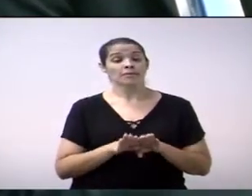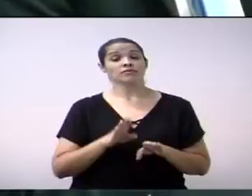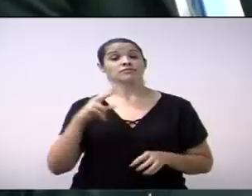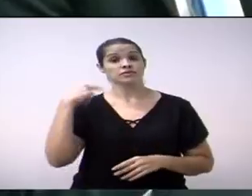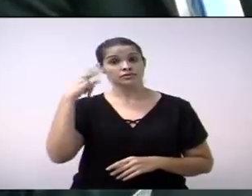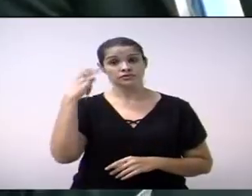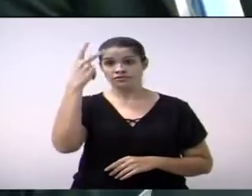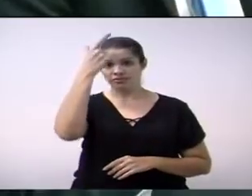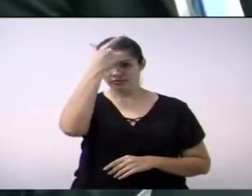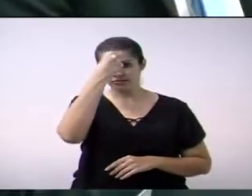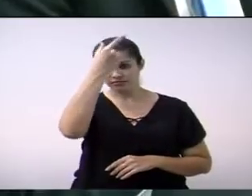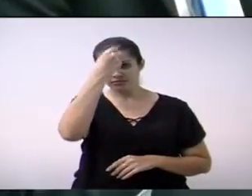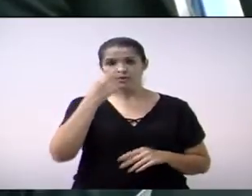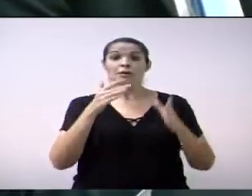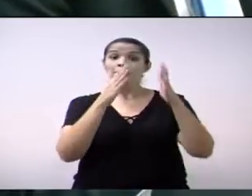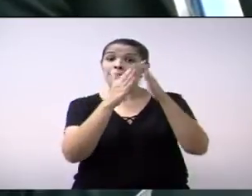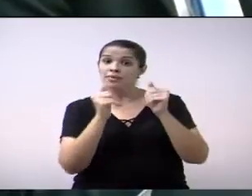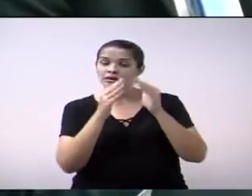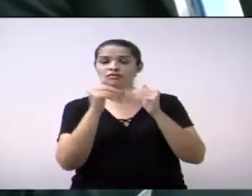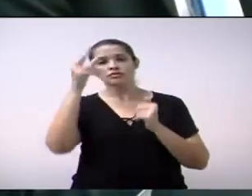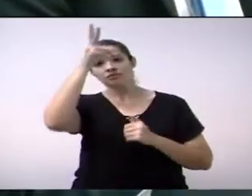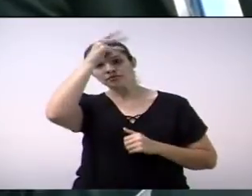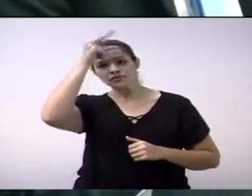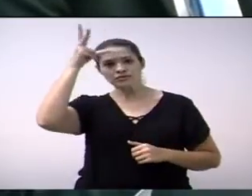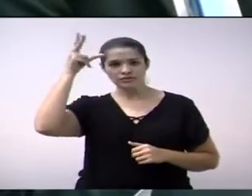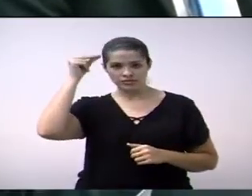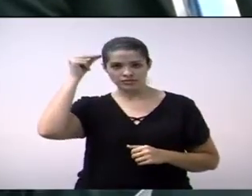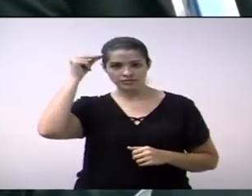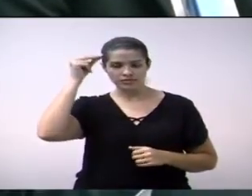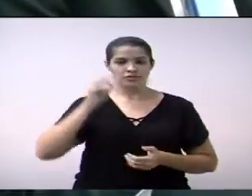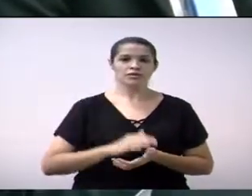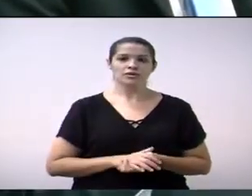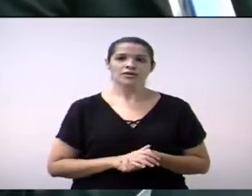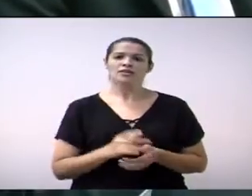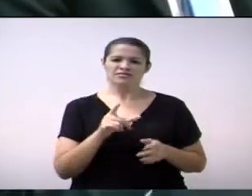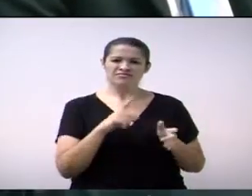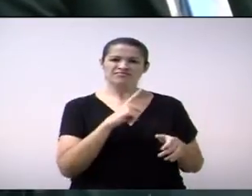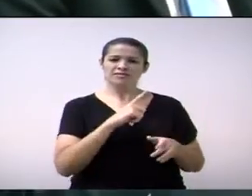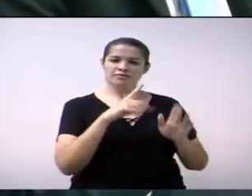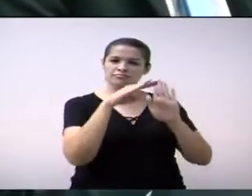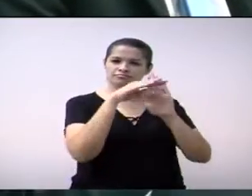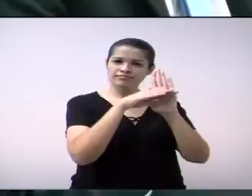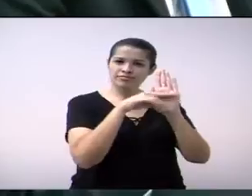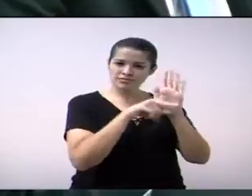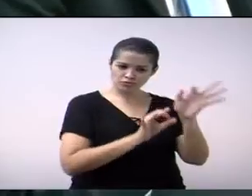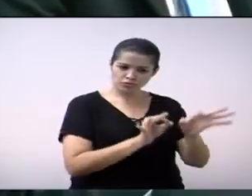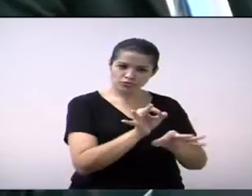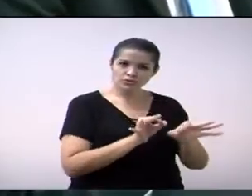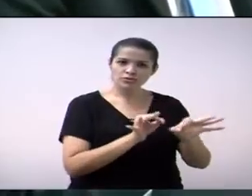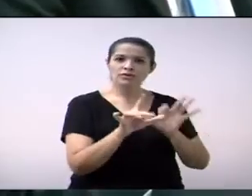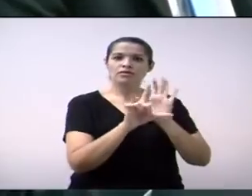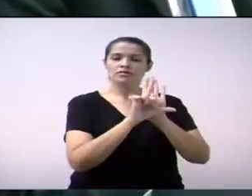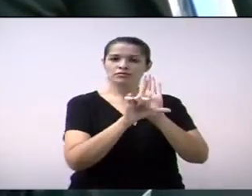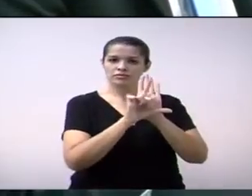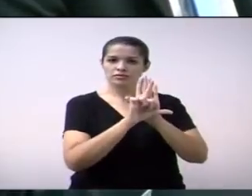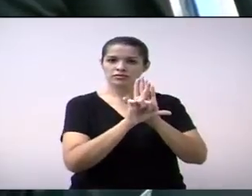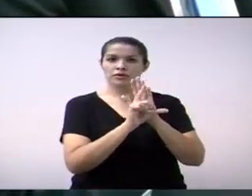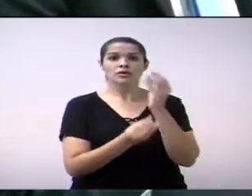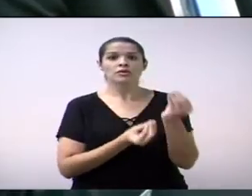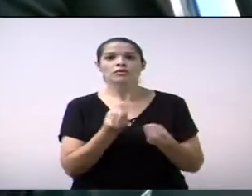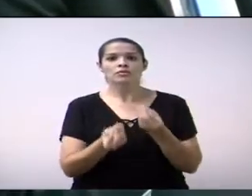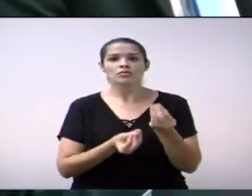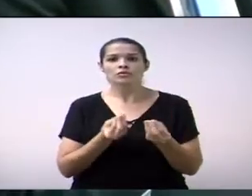Rodrigues, sugerindo ao Executivo a elaboração de projeto de lei para regularização de construções clandestinas no município